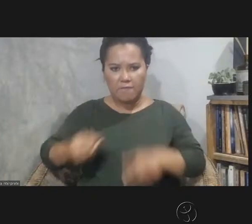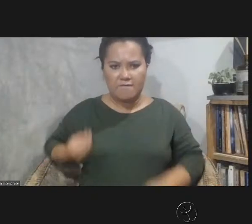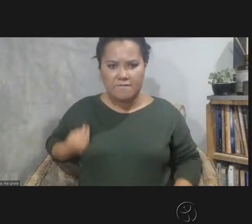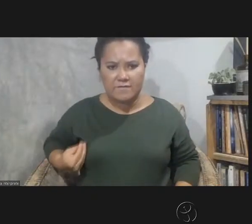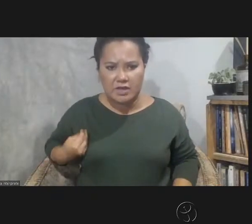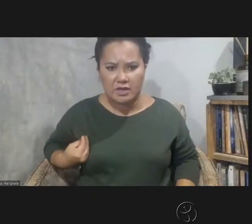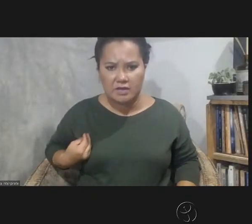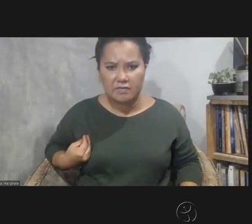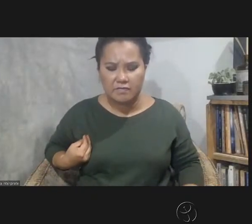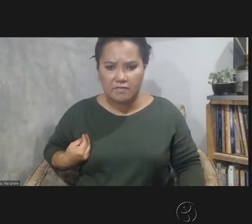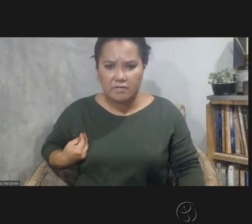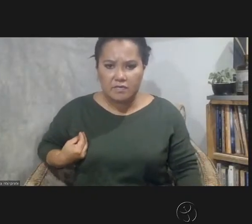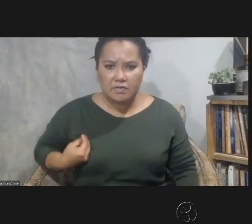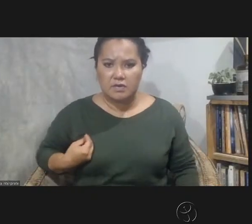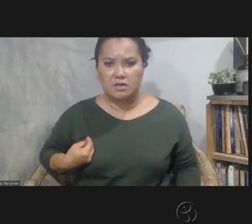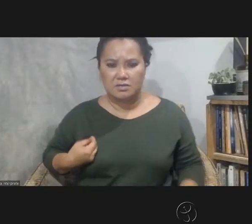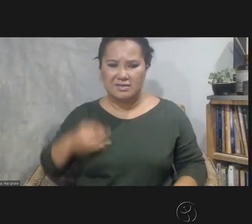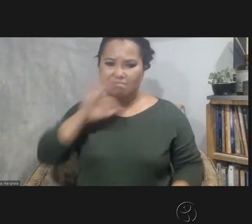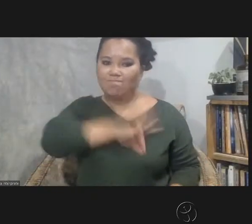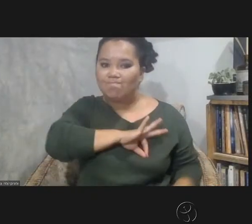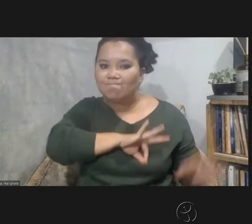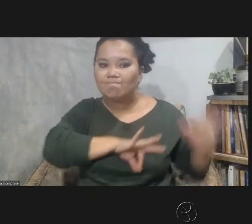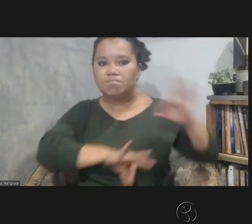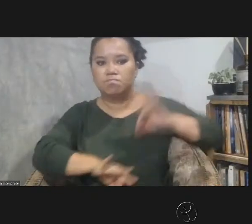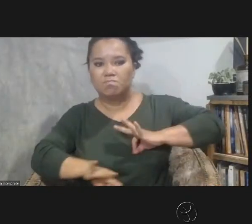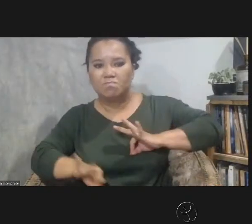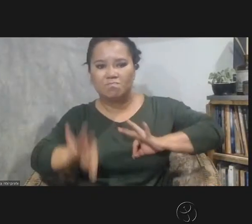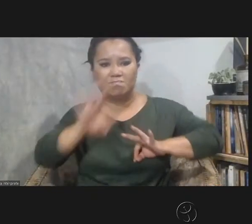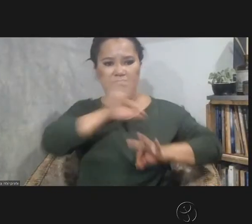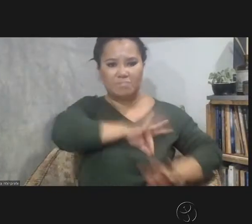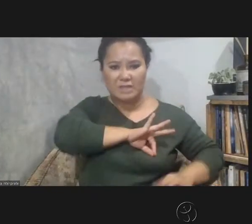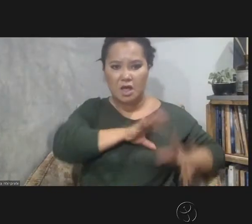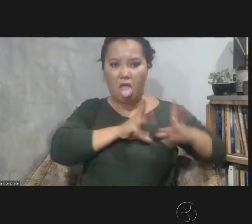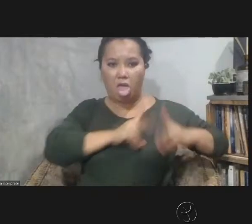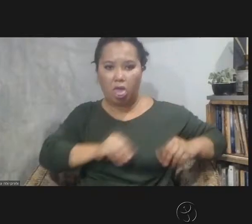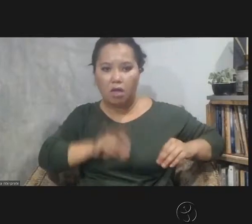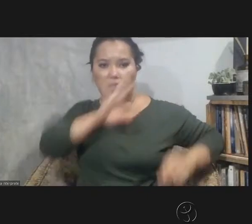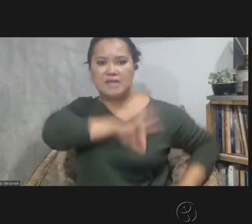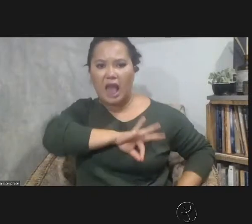de salário em salário, quase sem reserva.